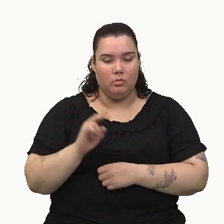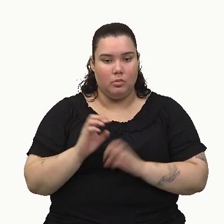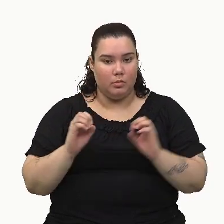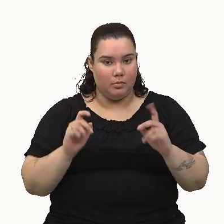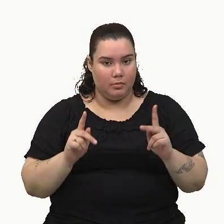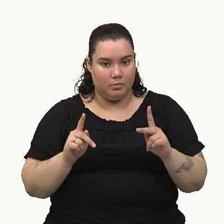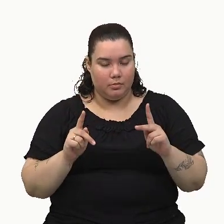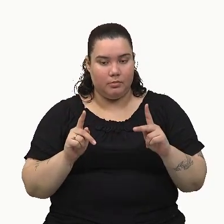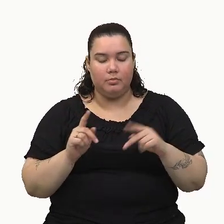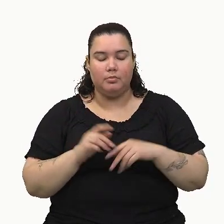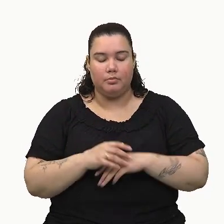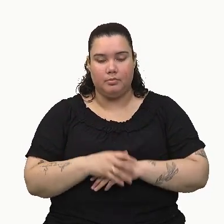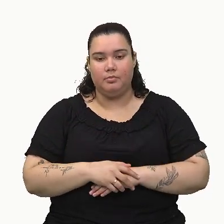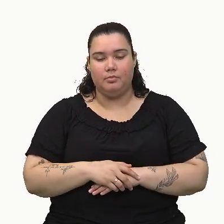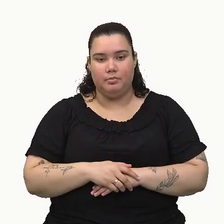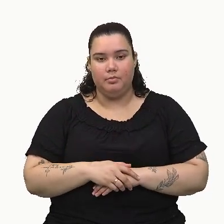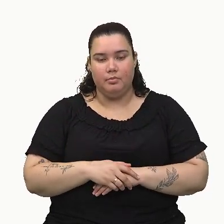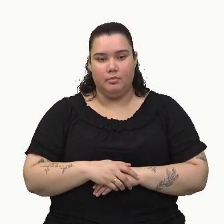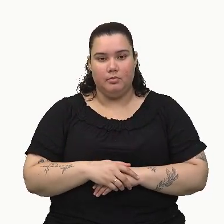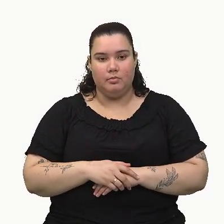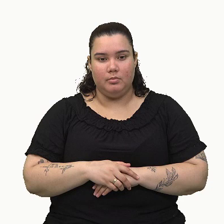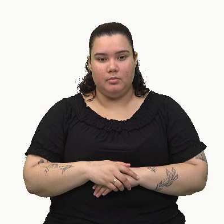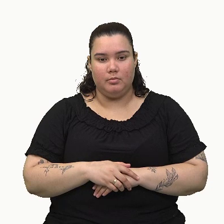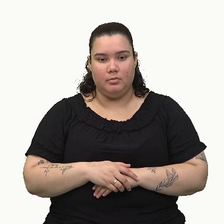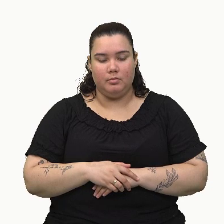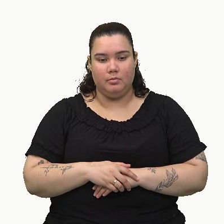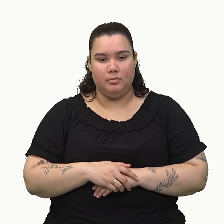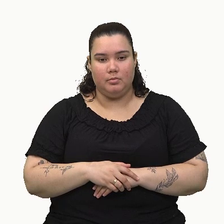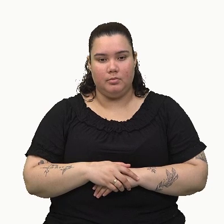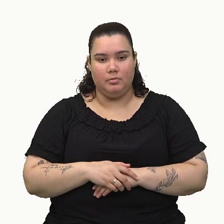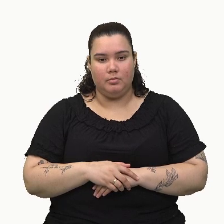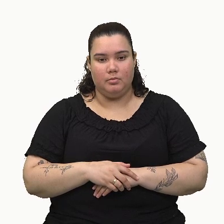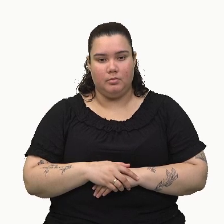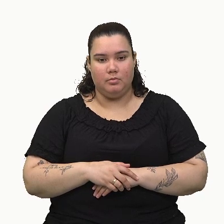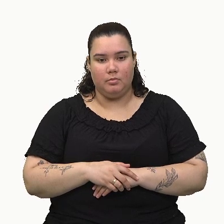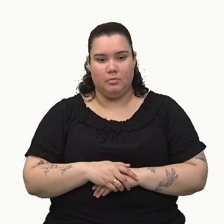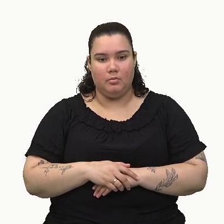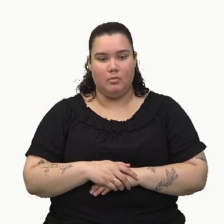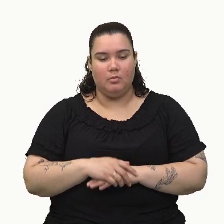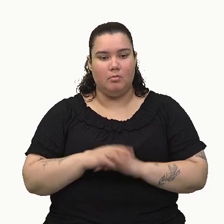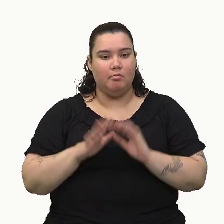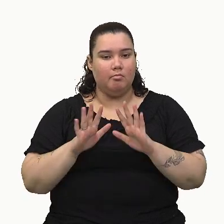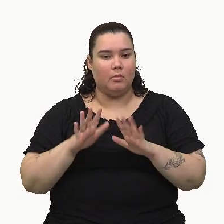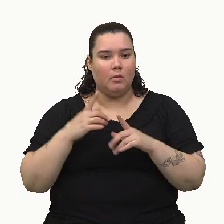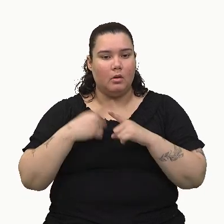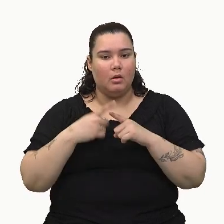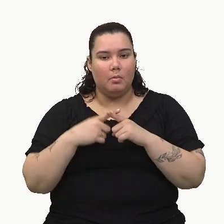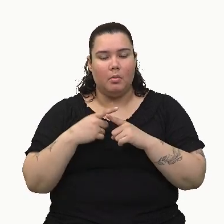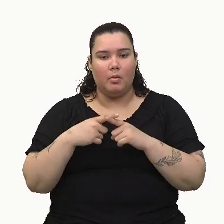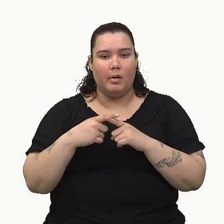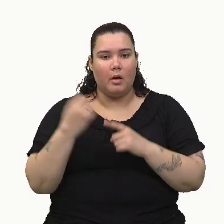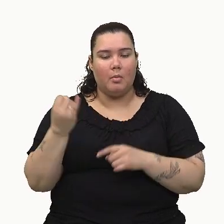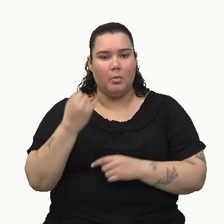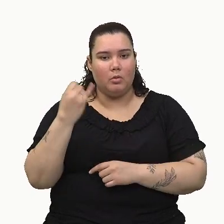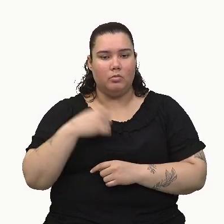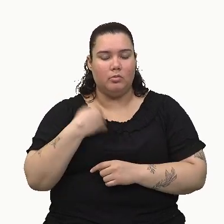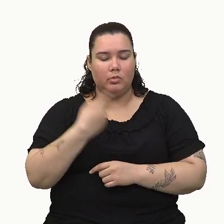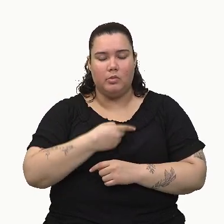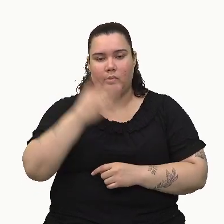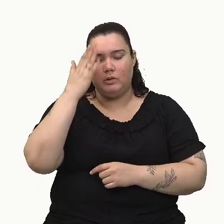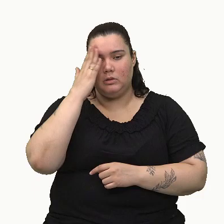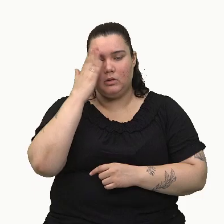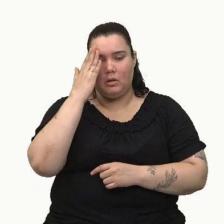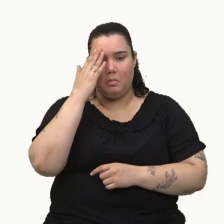Beleza. Agora, por que é importante nós sabermos o grau de um polinômio? O que isso